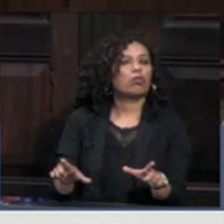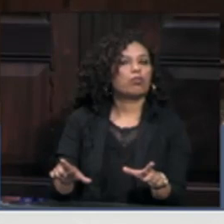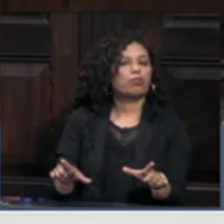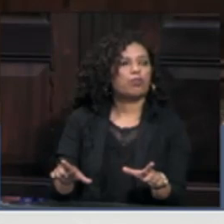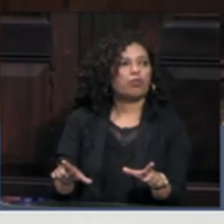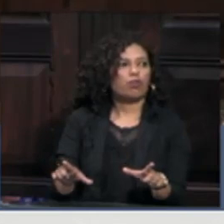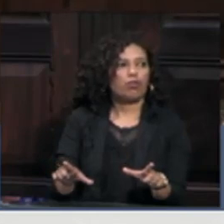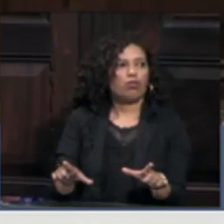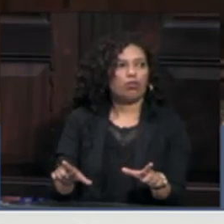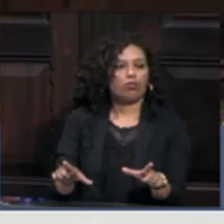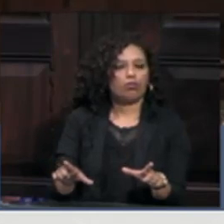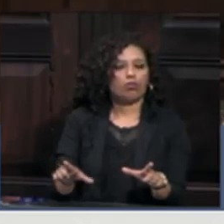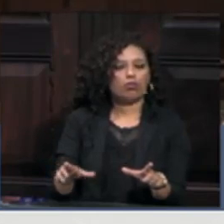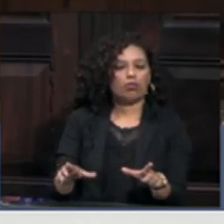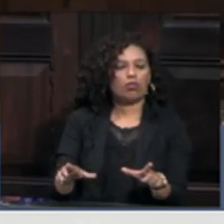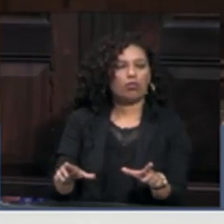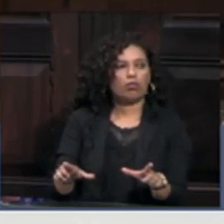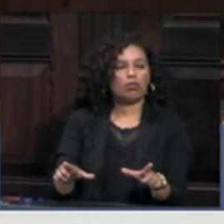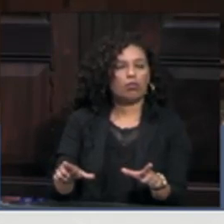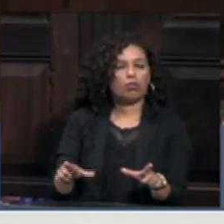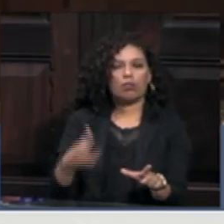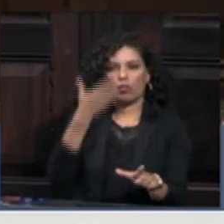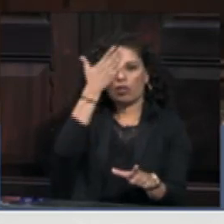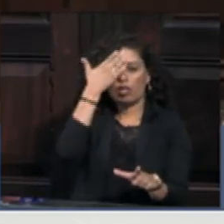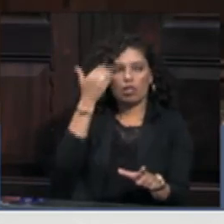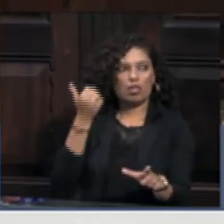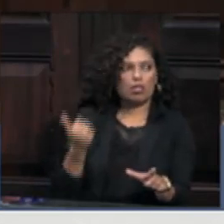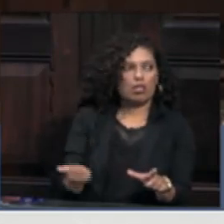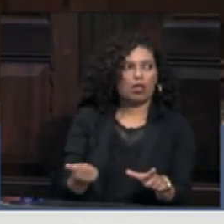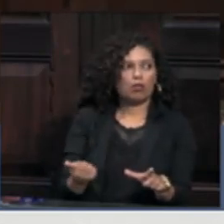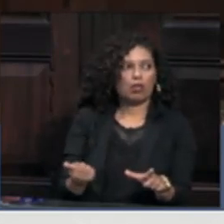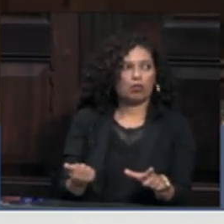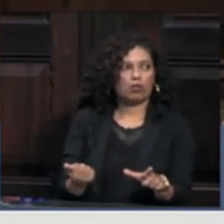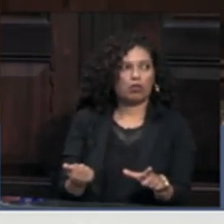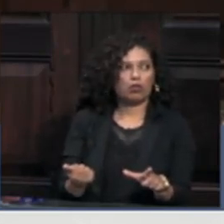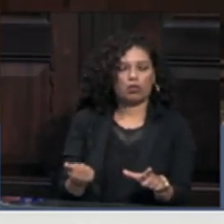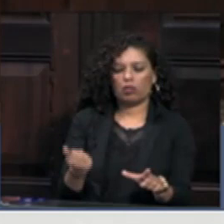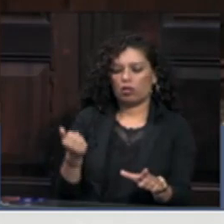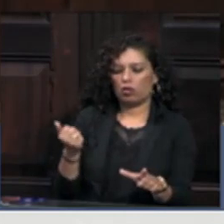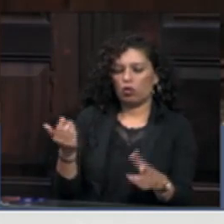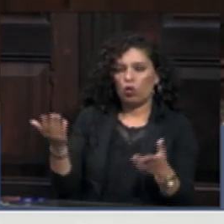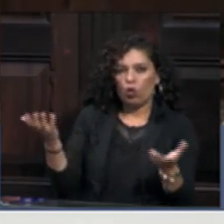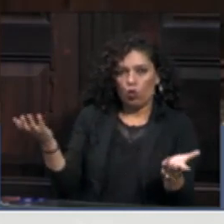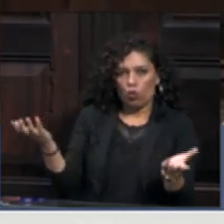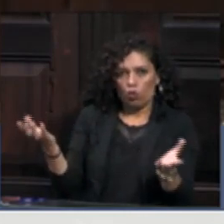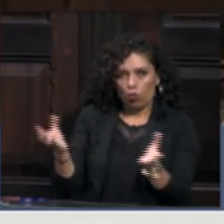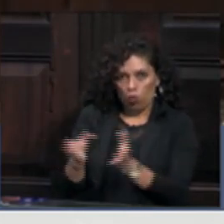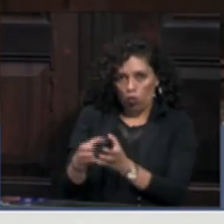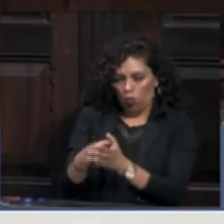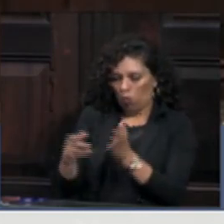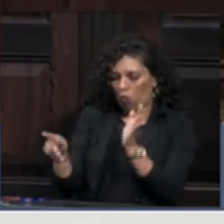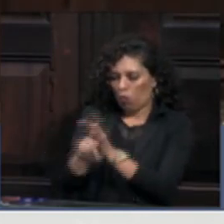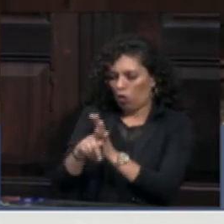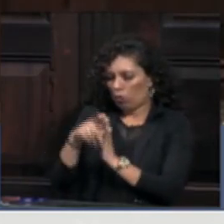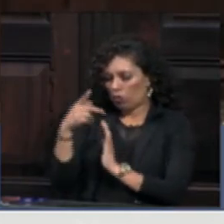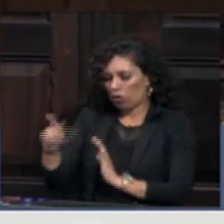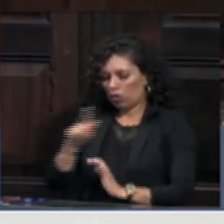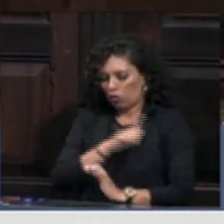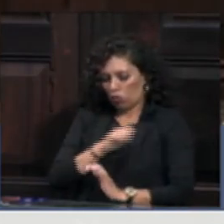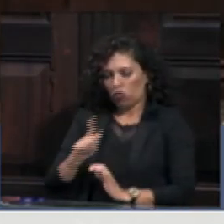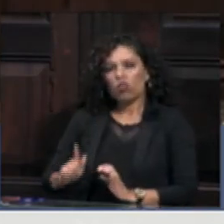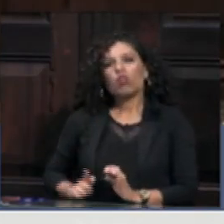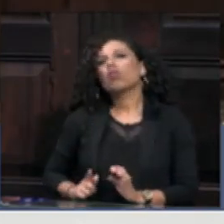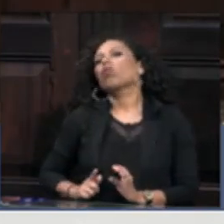acompanhando o posicionamento dos candidatos ao governo do Estado, que